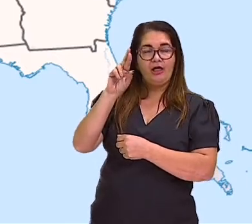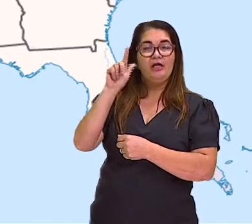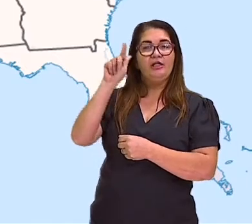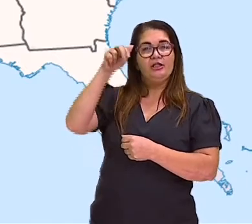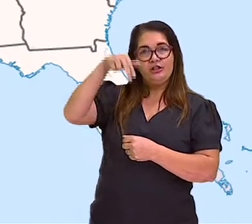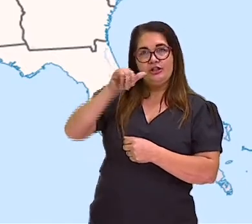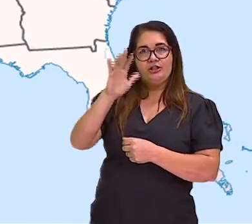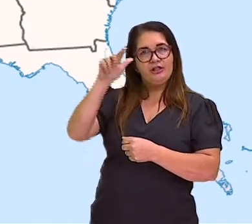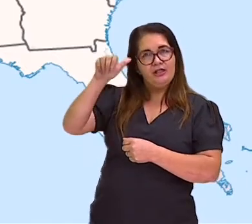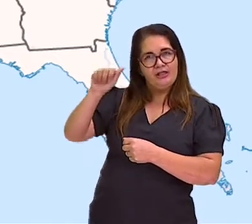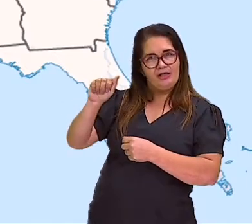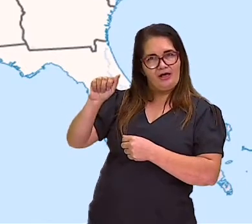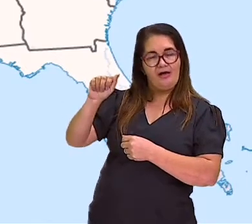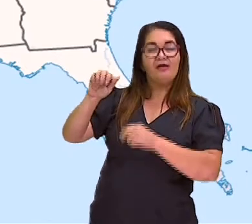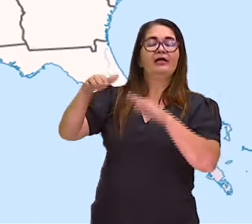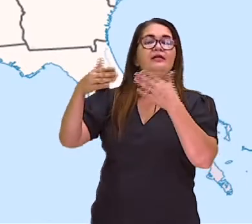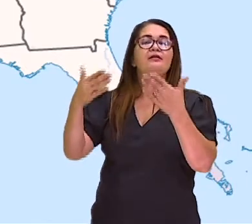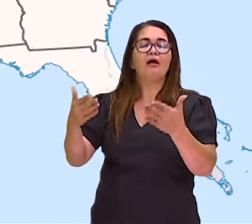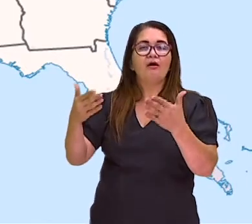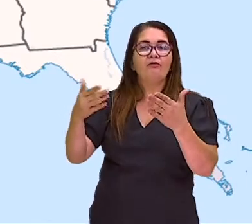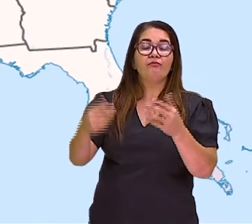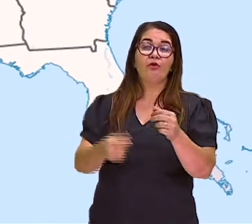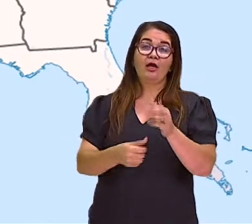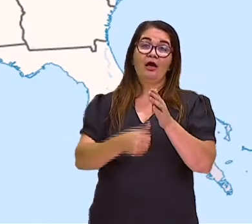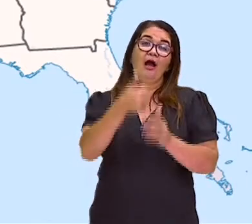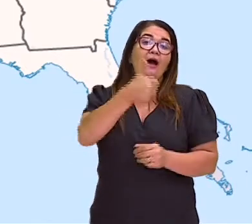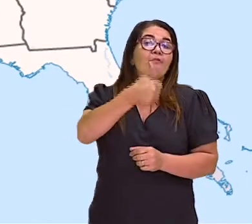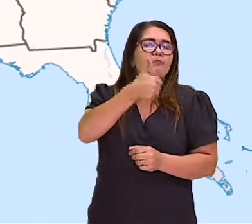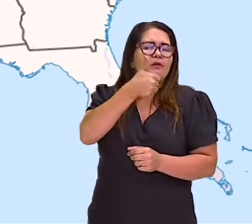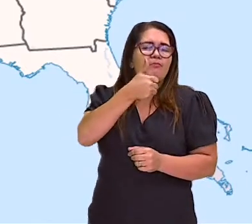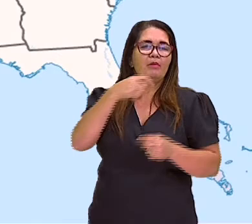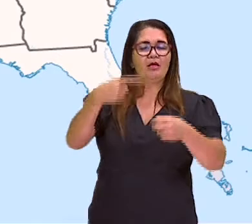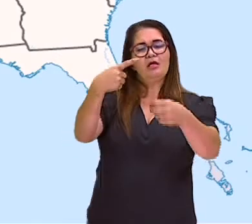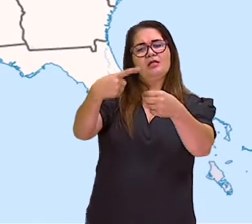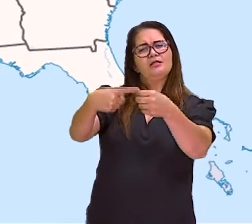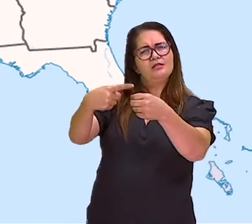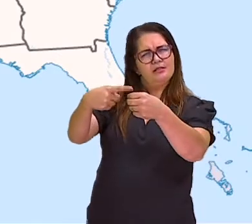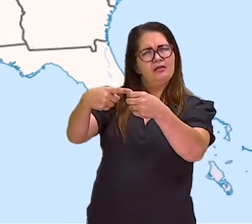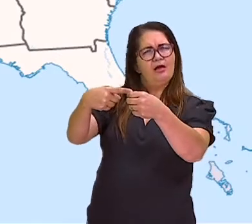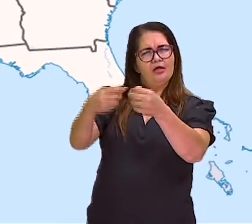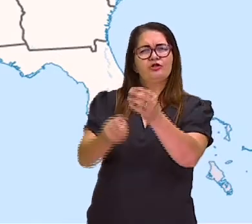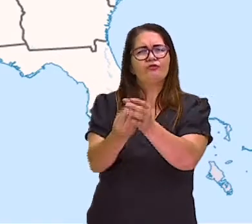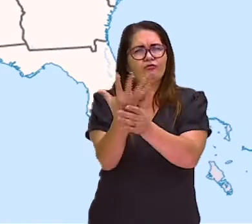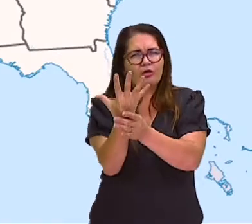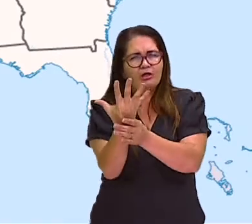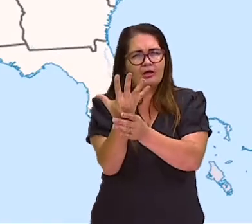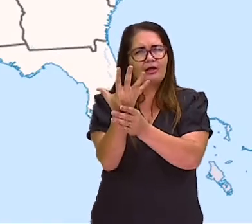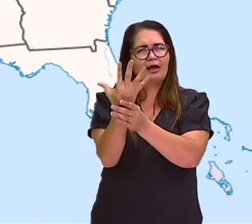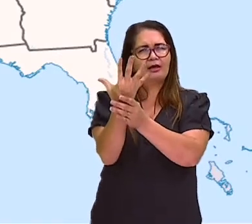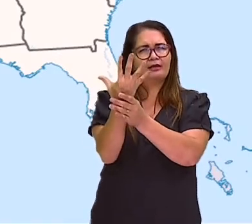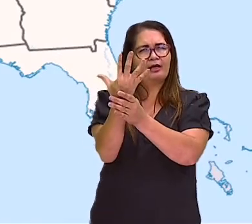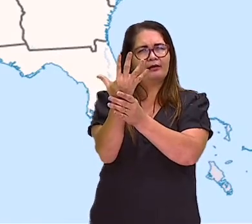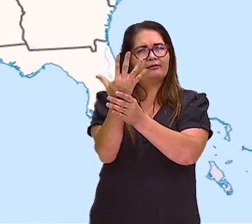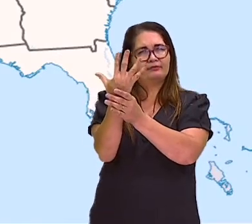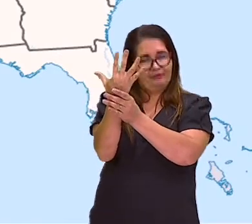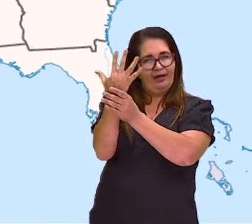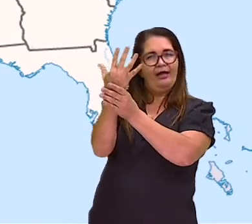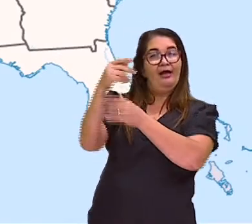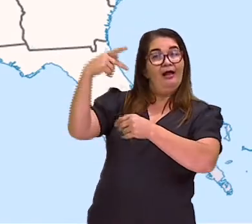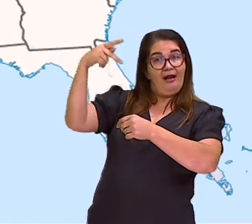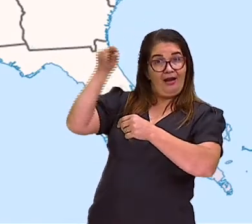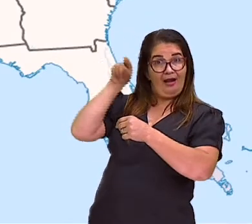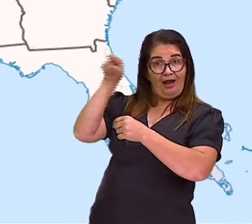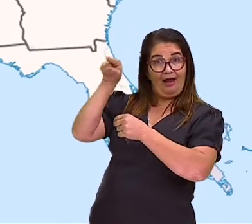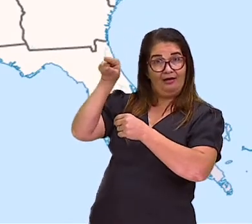por não ter casado com outro príncipe ou com outro rei. Então, ela viveu